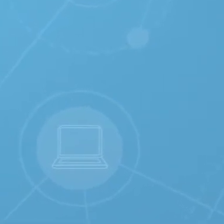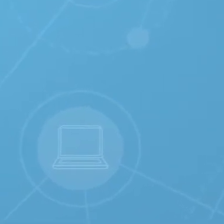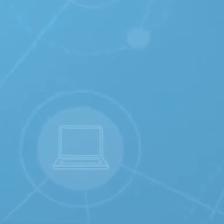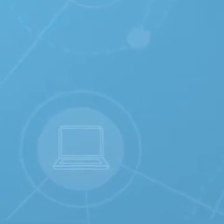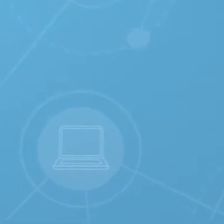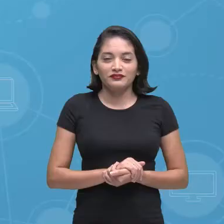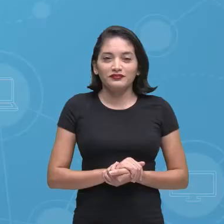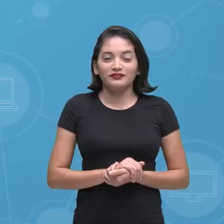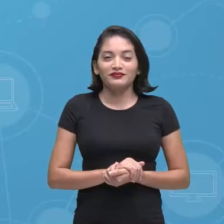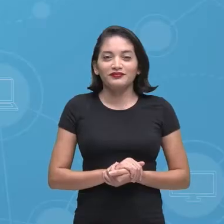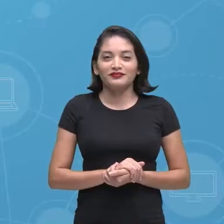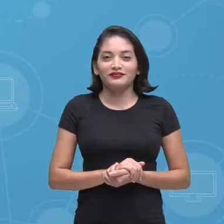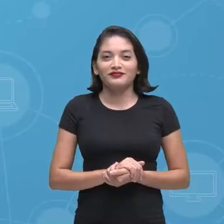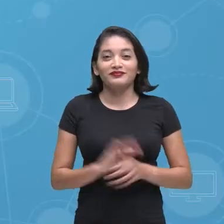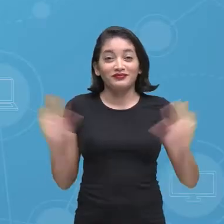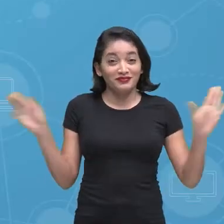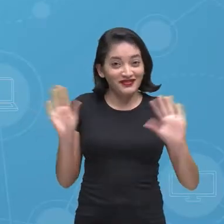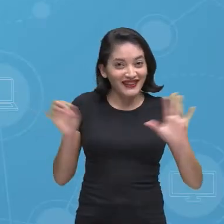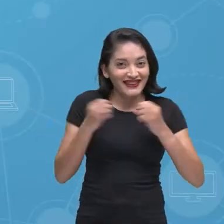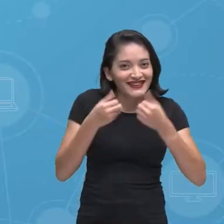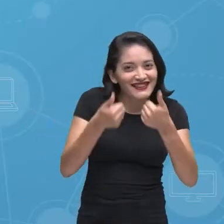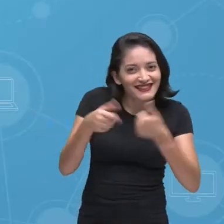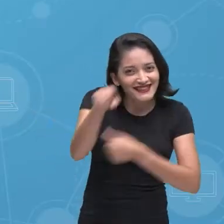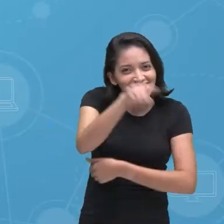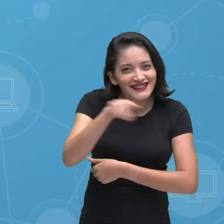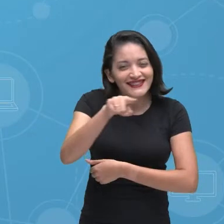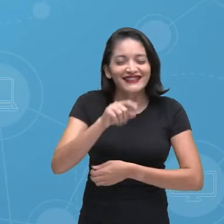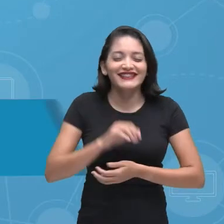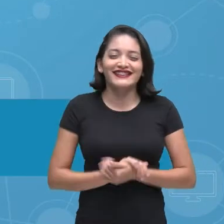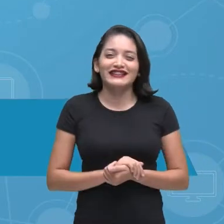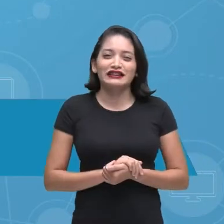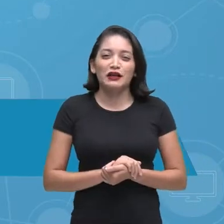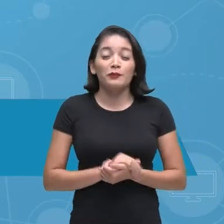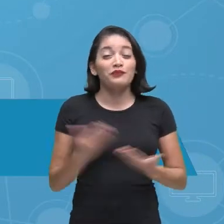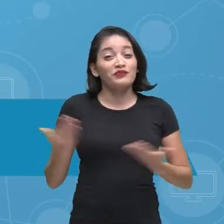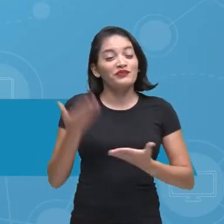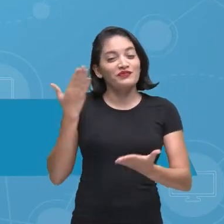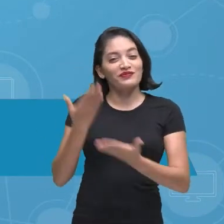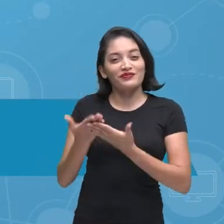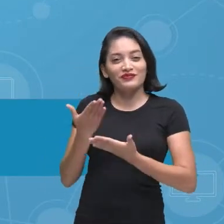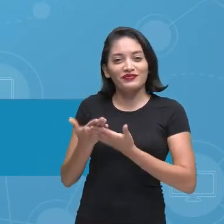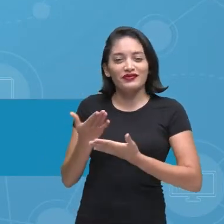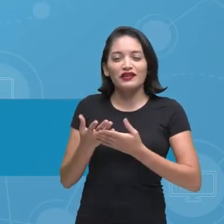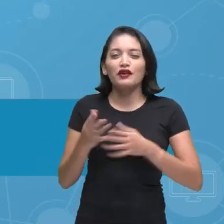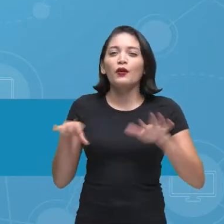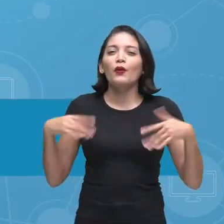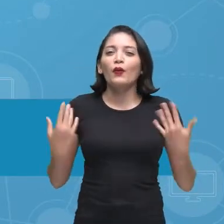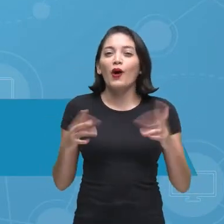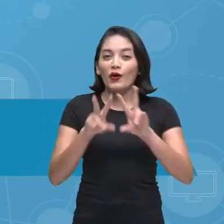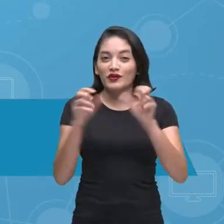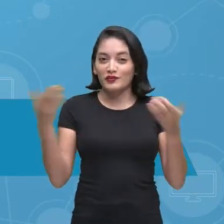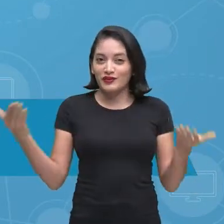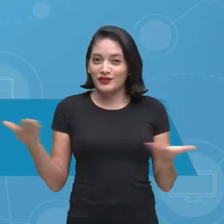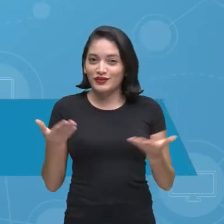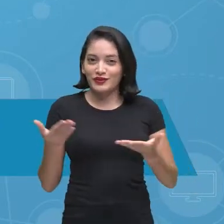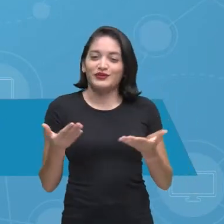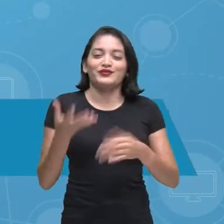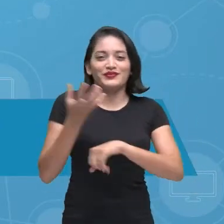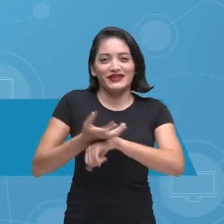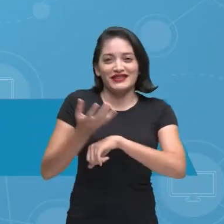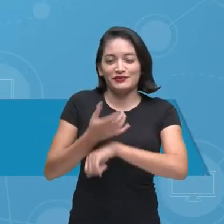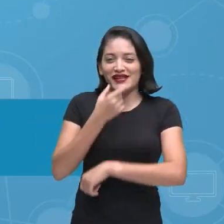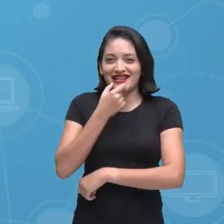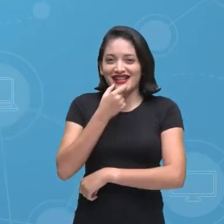já estão todas vamos dar uma olhadinha Então o que nós temos a nossa aula de inglês